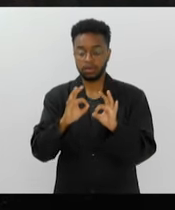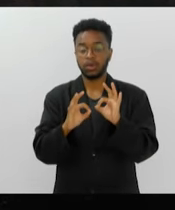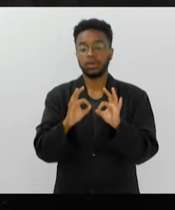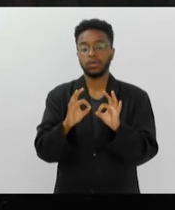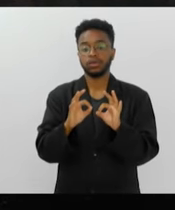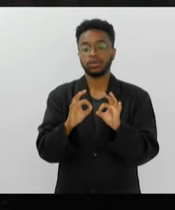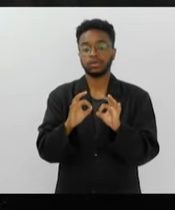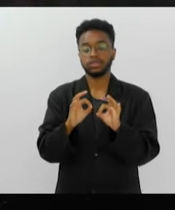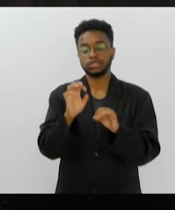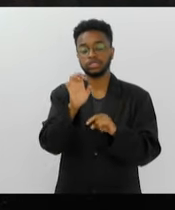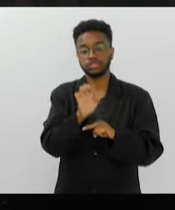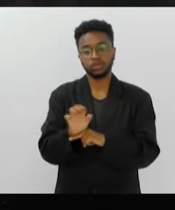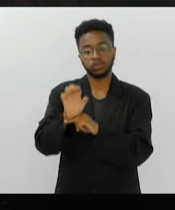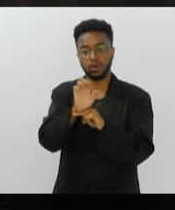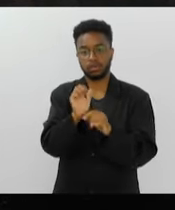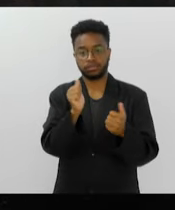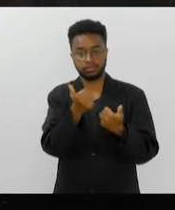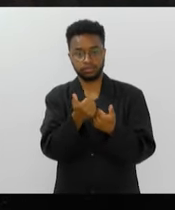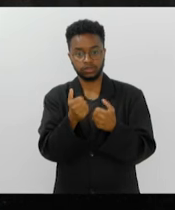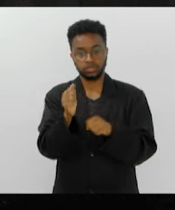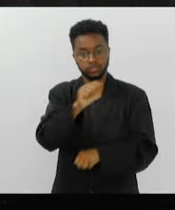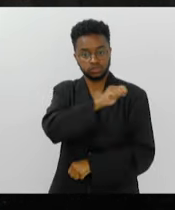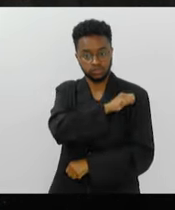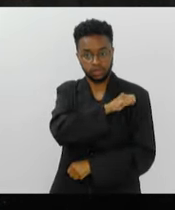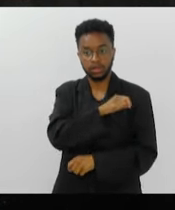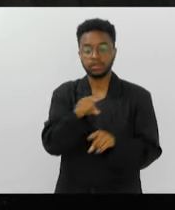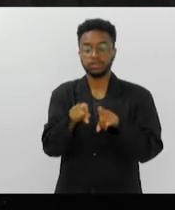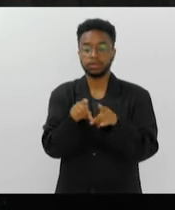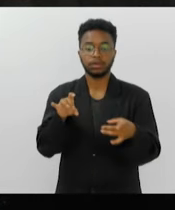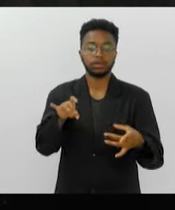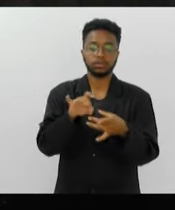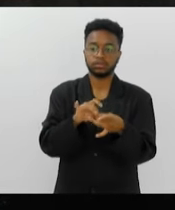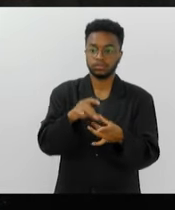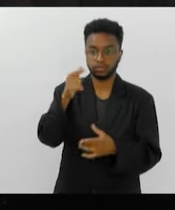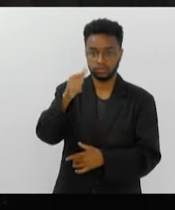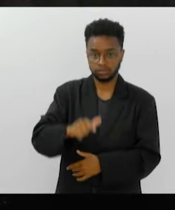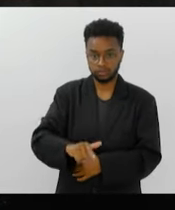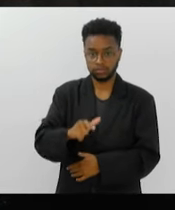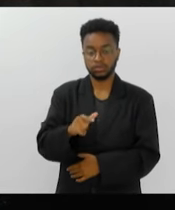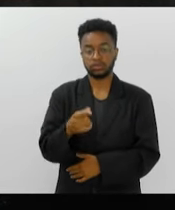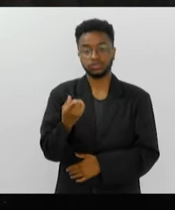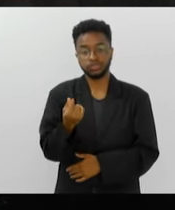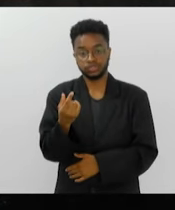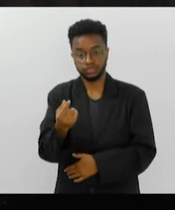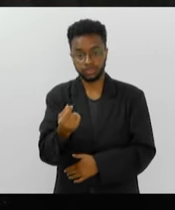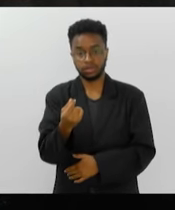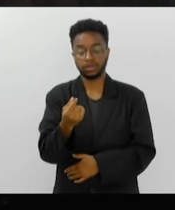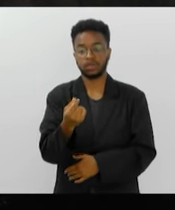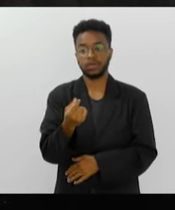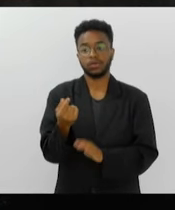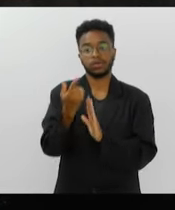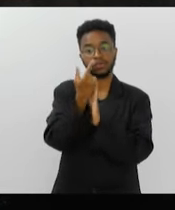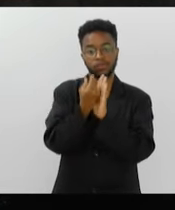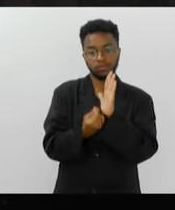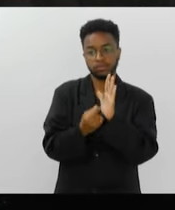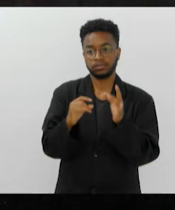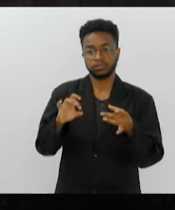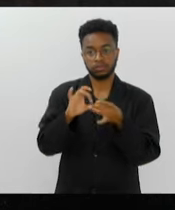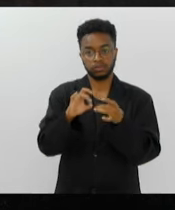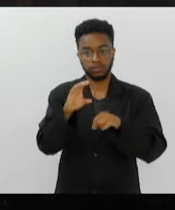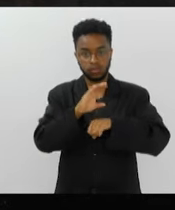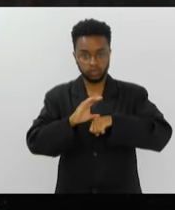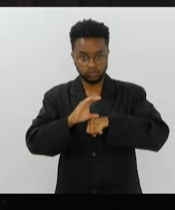estadual de assistência estudantil e com a revin da a receita líquida ordinária prevista na constituição